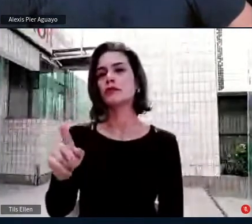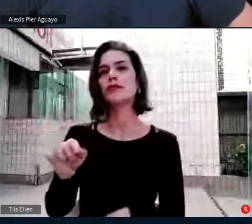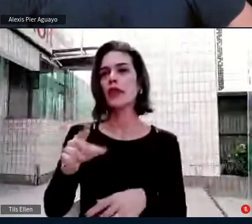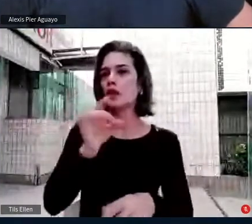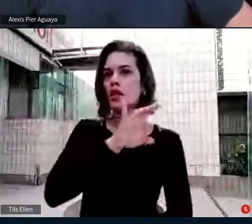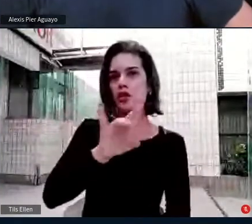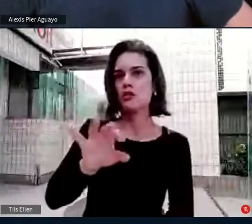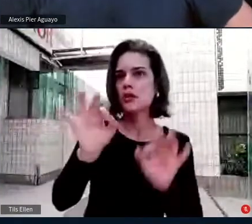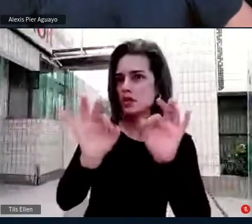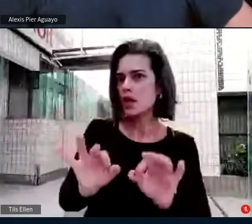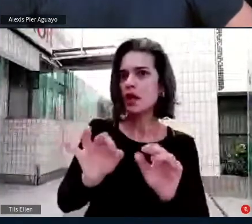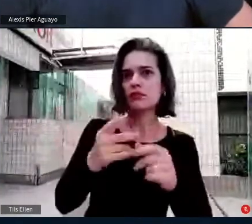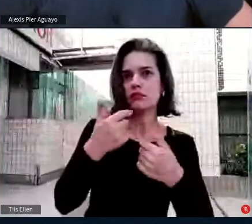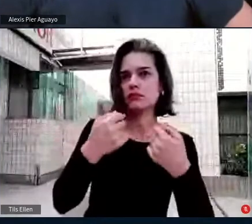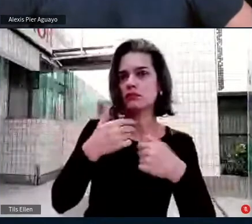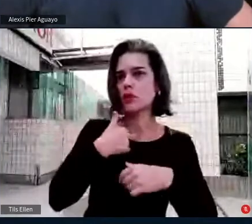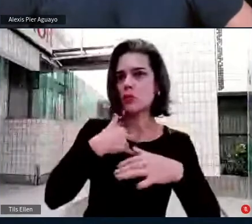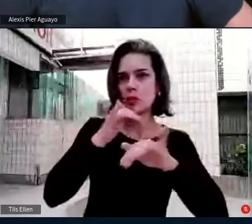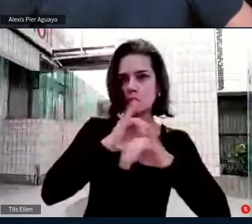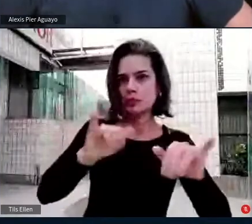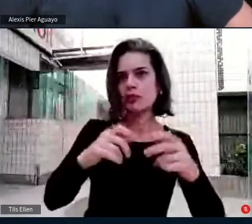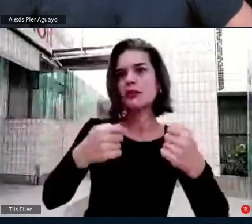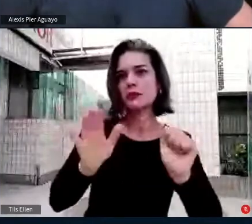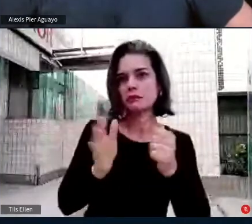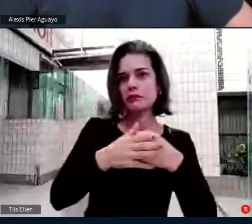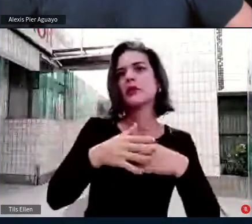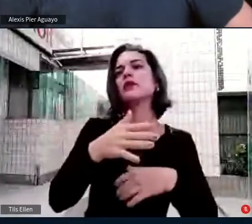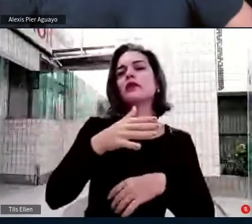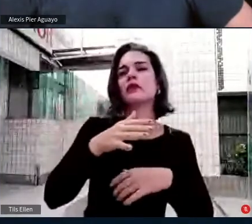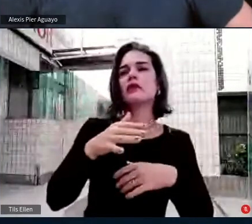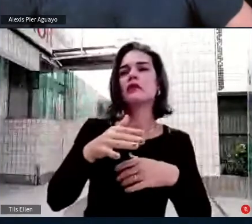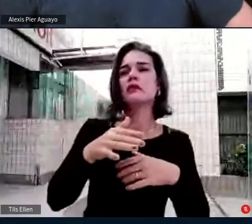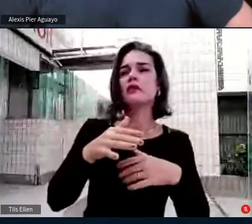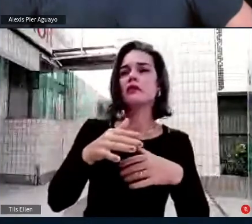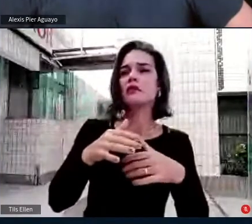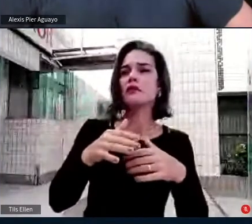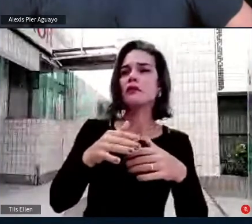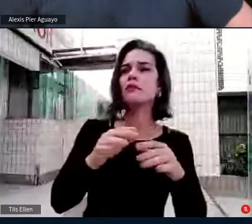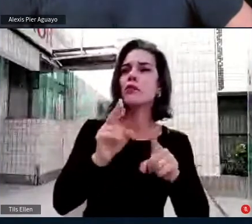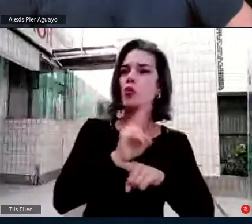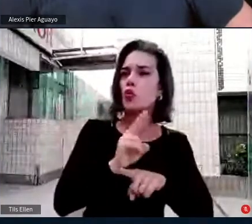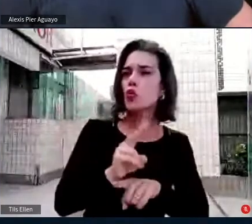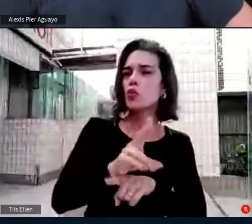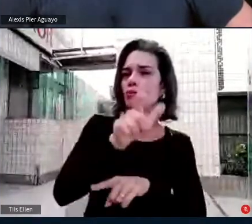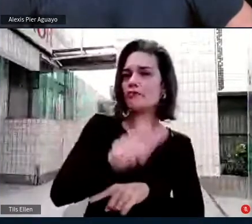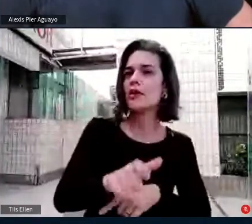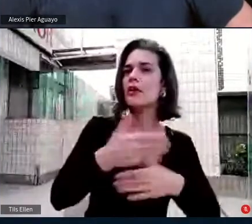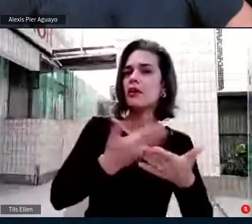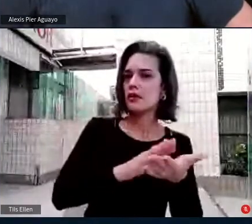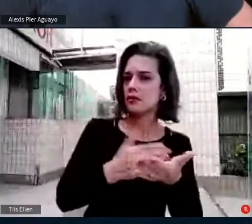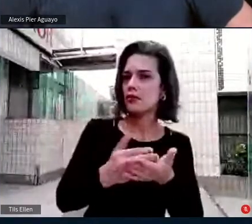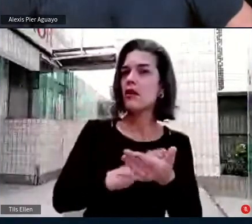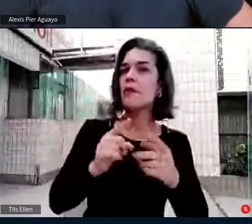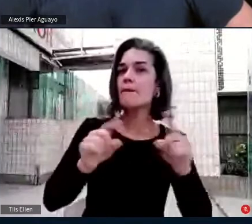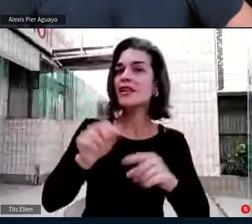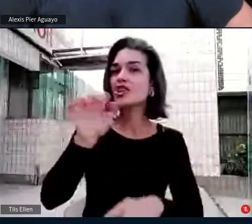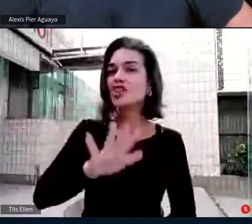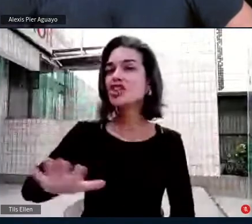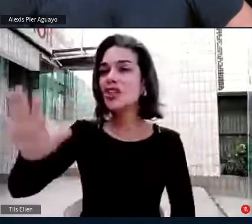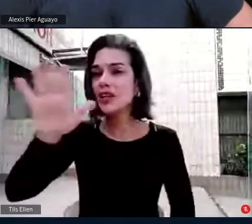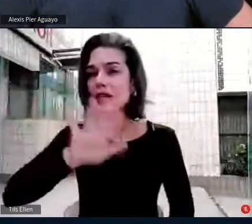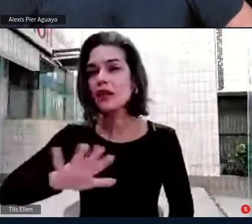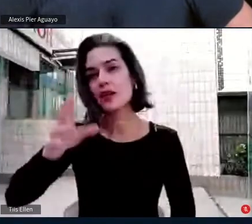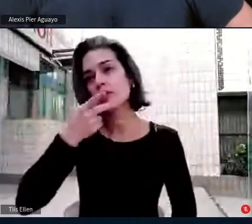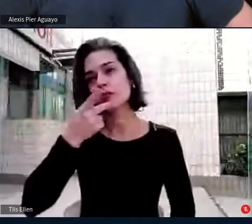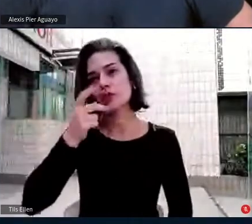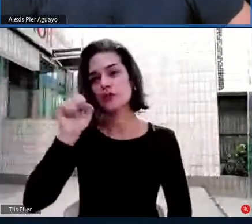fez muito bem de preservar os intérpretes, do ponto de vista ético tá tudo ok. Mas eu acho que do geral mesmo, enfim,